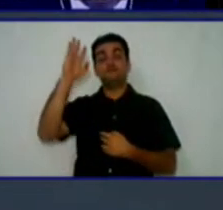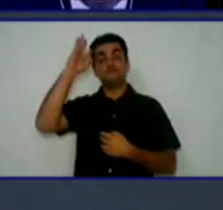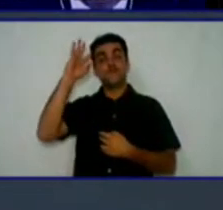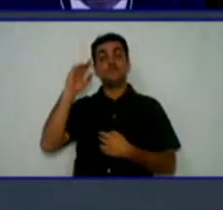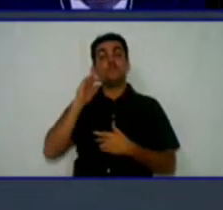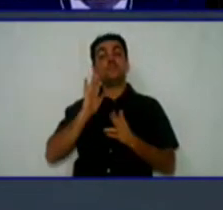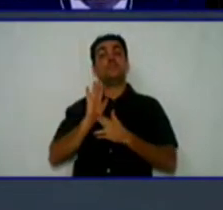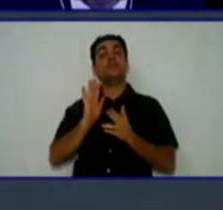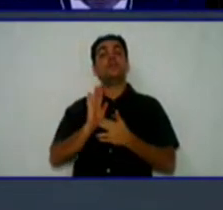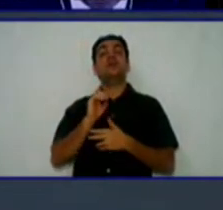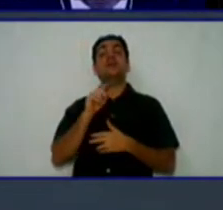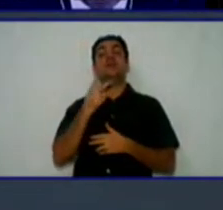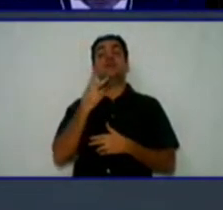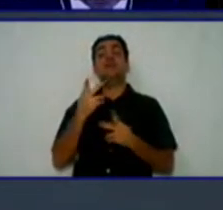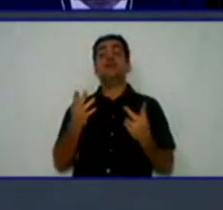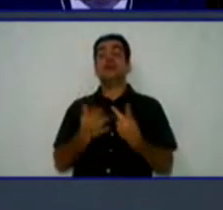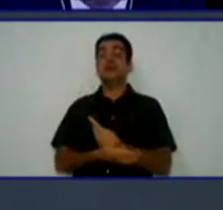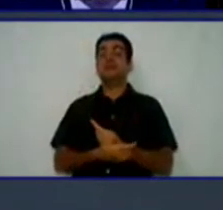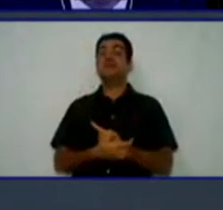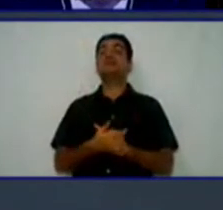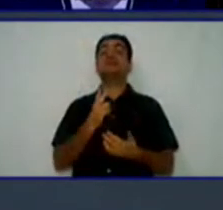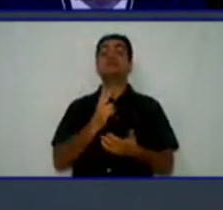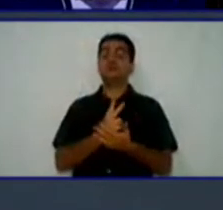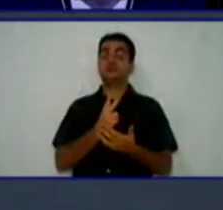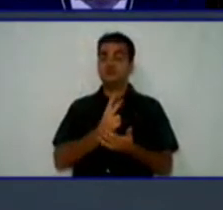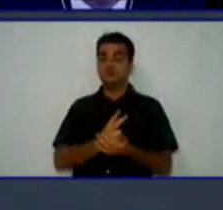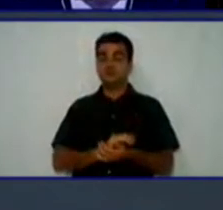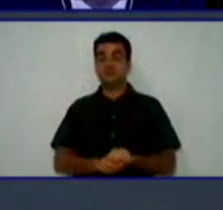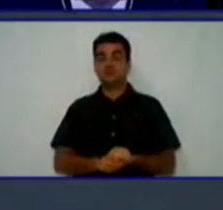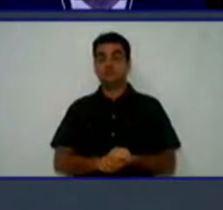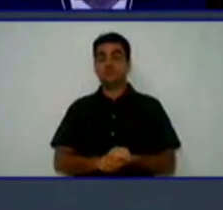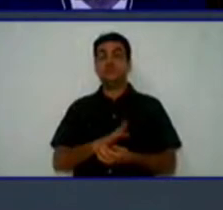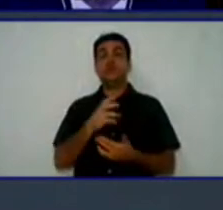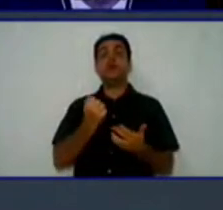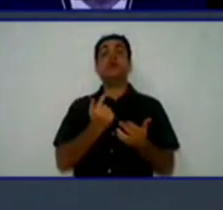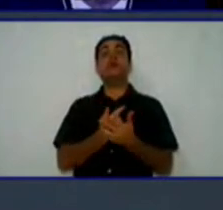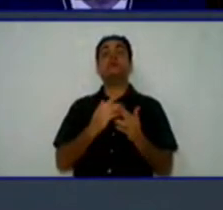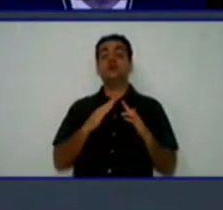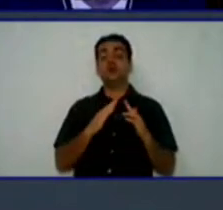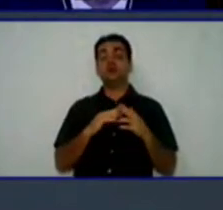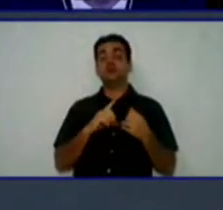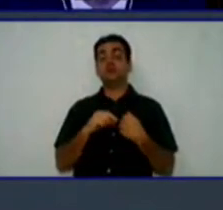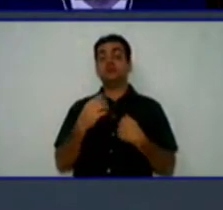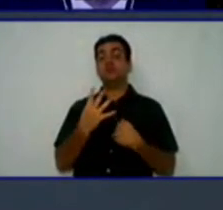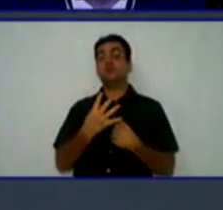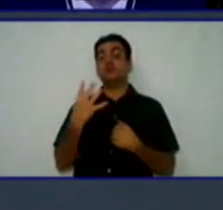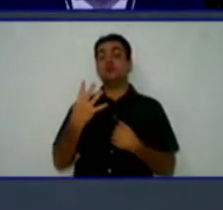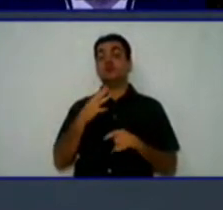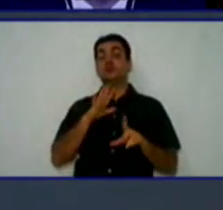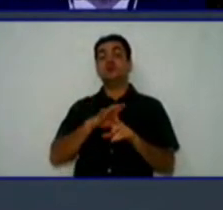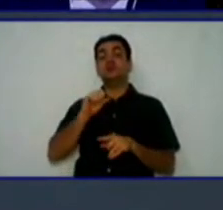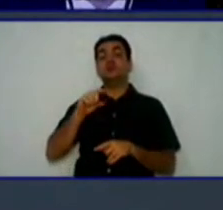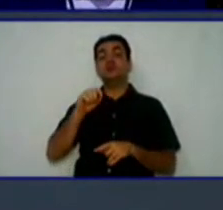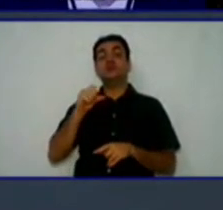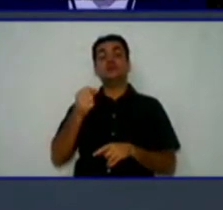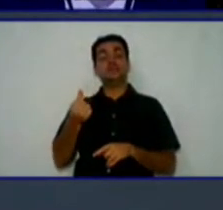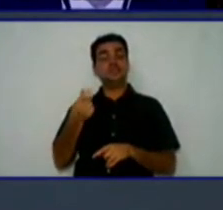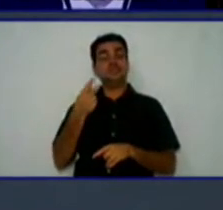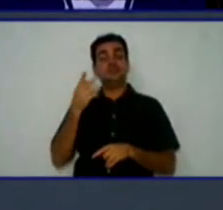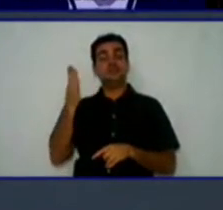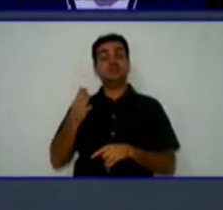é de irregularidade mantida. Compra de imóveis, o artigo 44 da Lei 9096